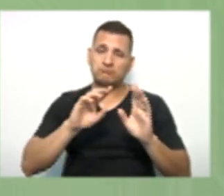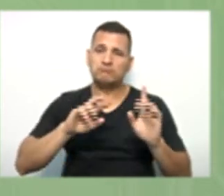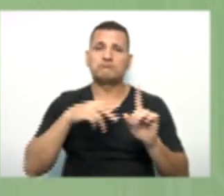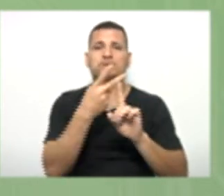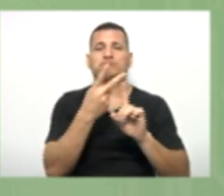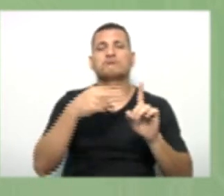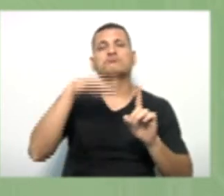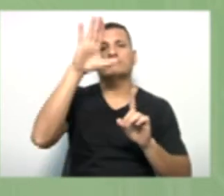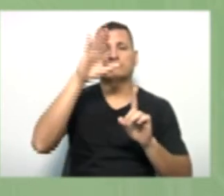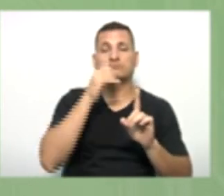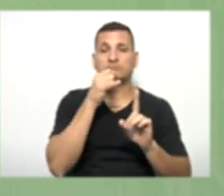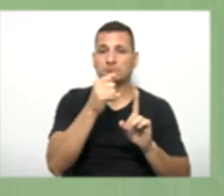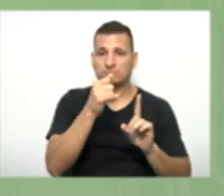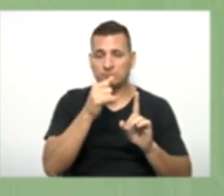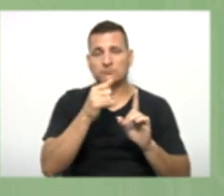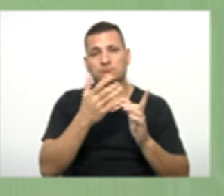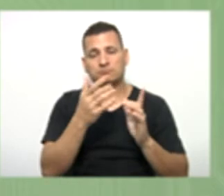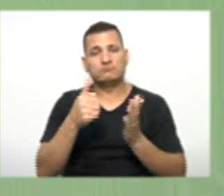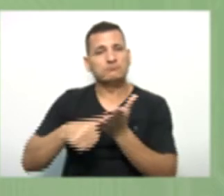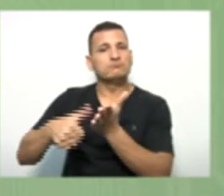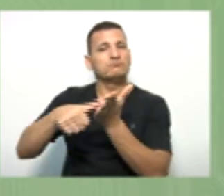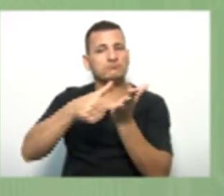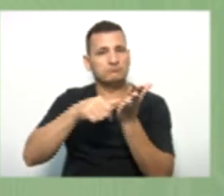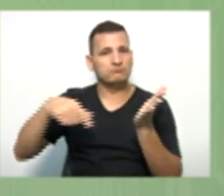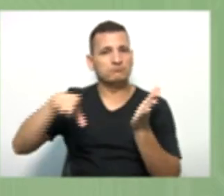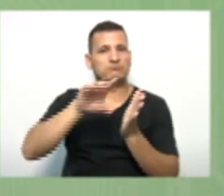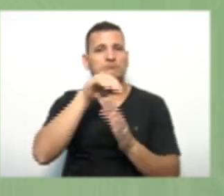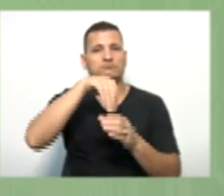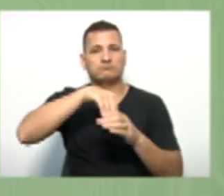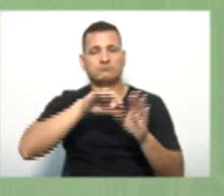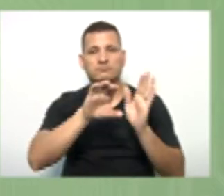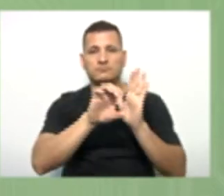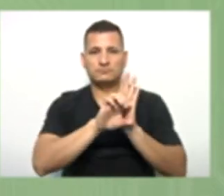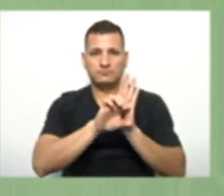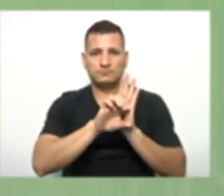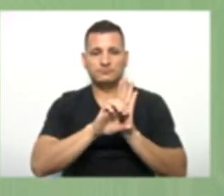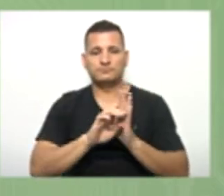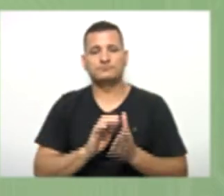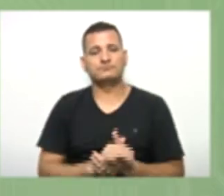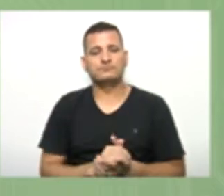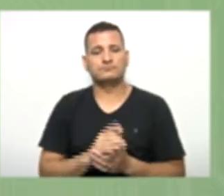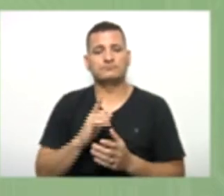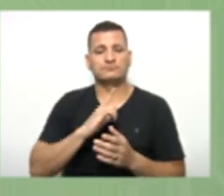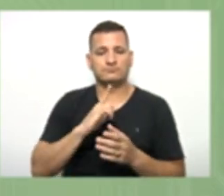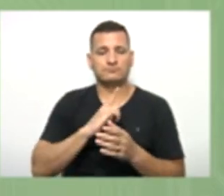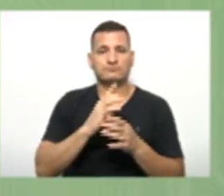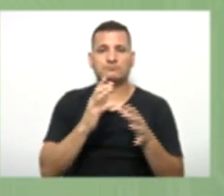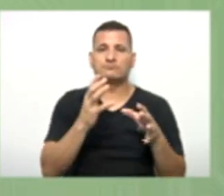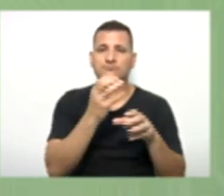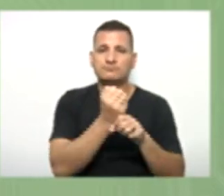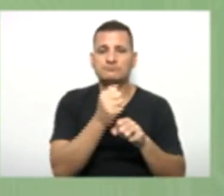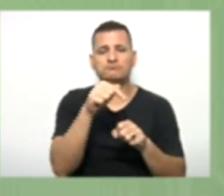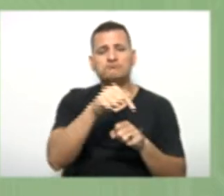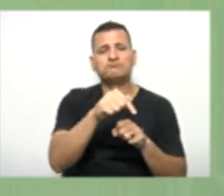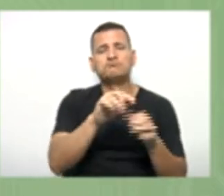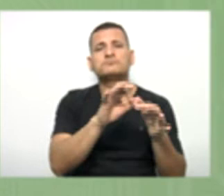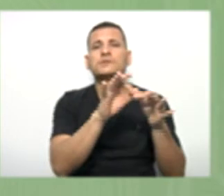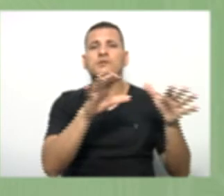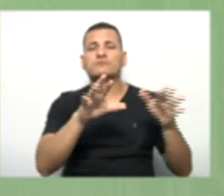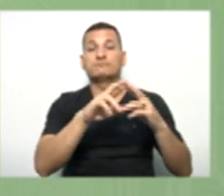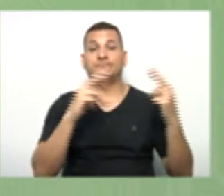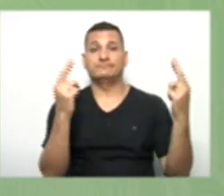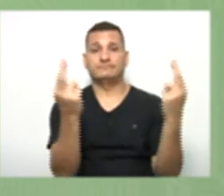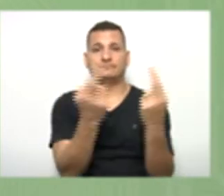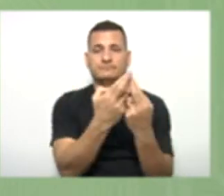conforme deliberação dos associados. E nós temos o saldo à disposição da Assembleia Geral. Então,